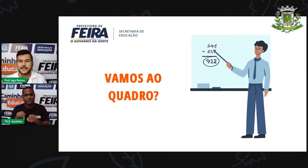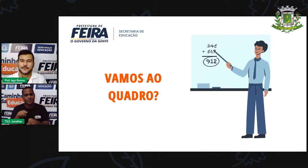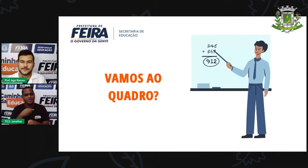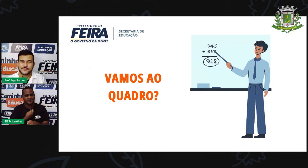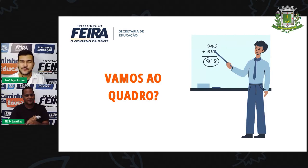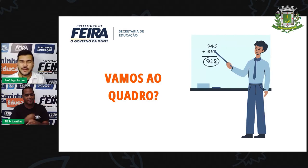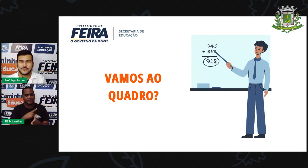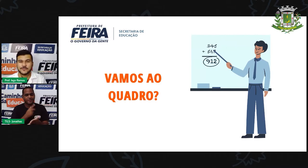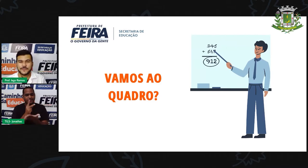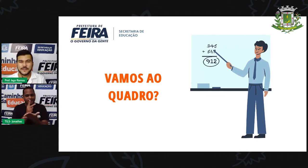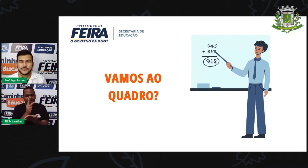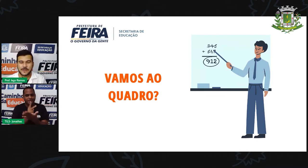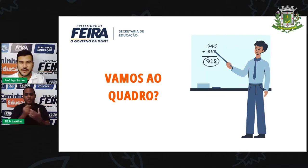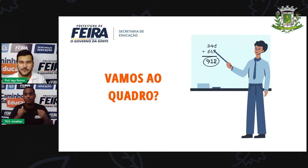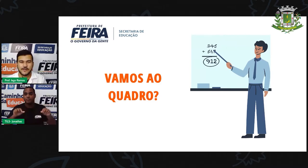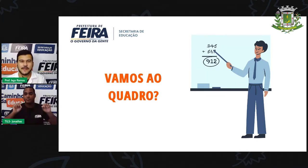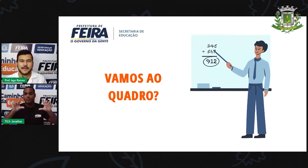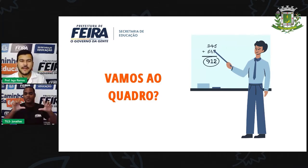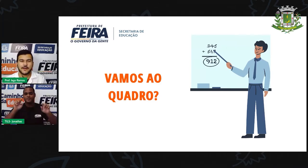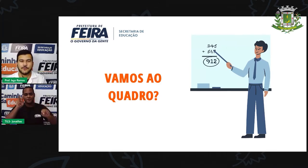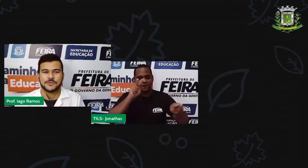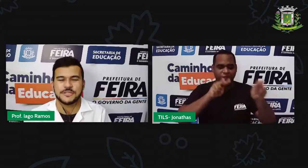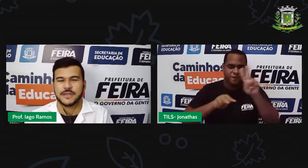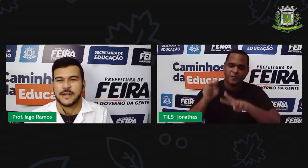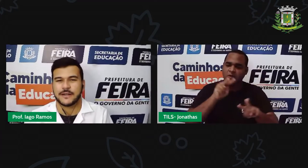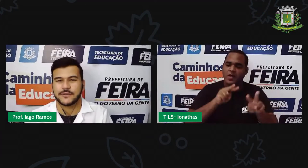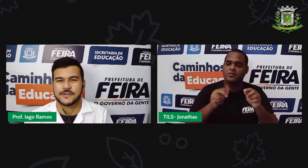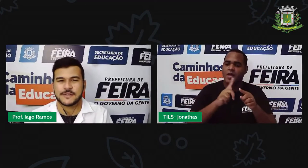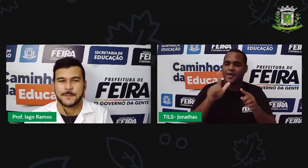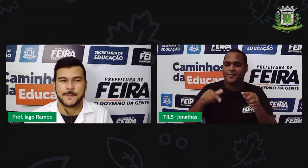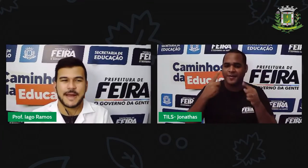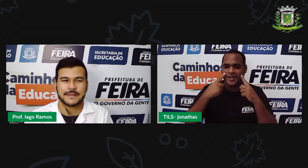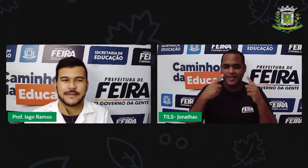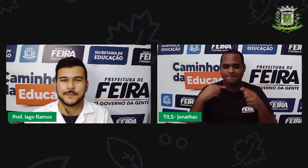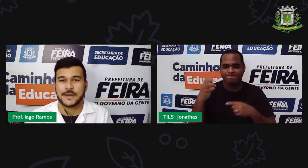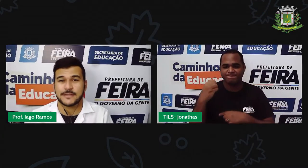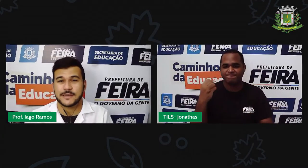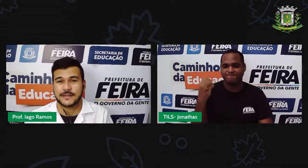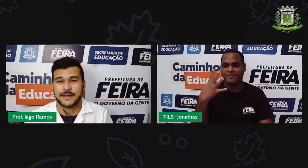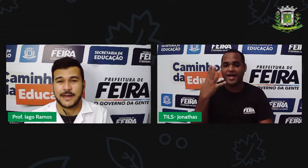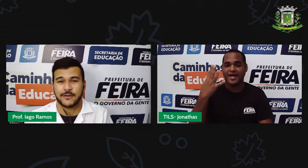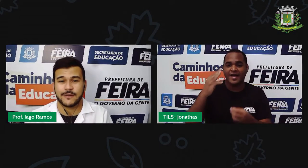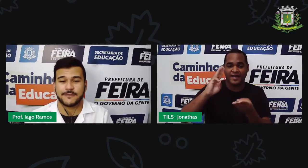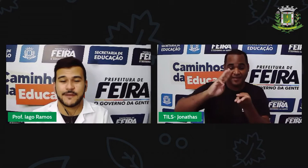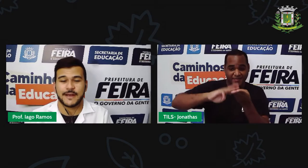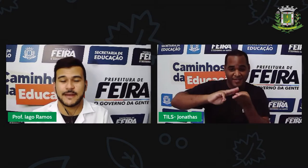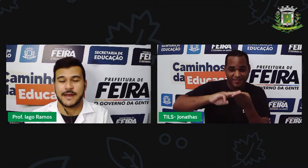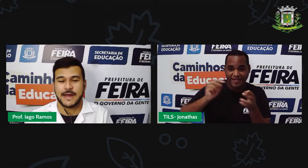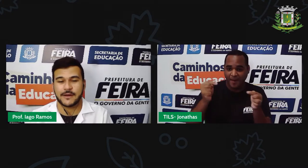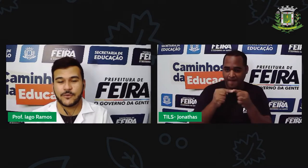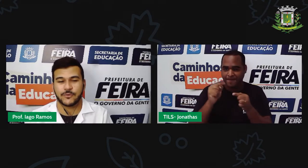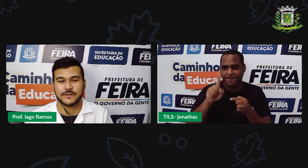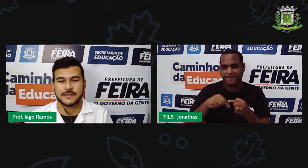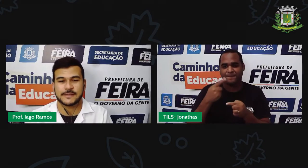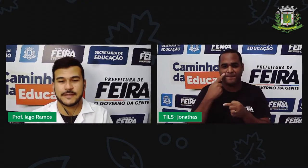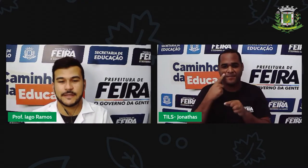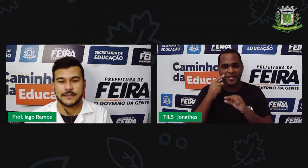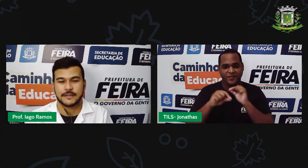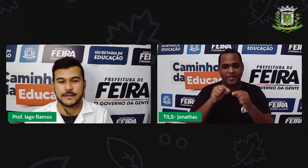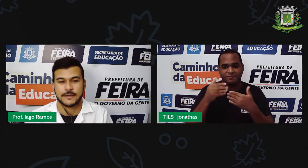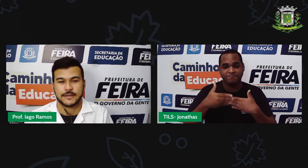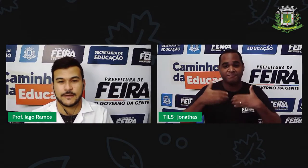isso em nosso quadro virtual é aonde a nossa matemática da aula vai